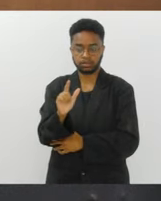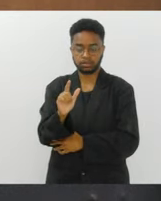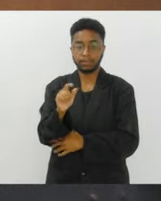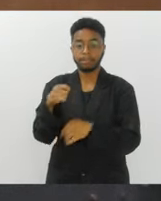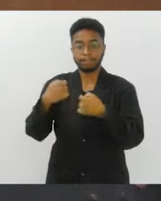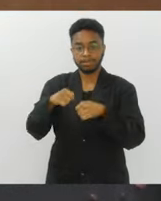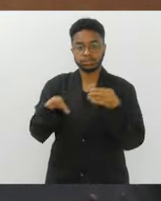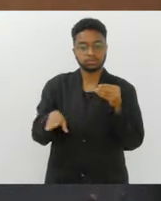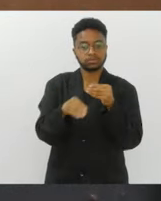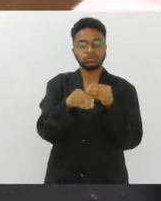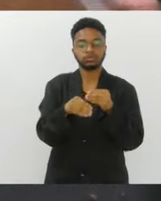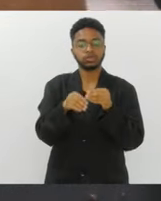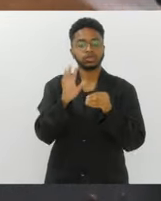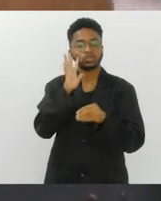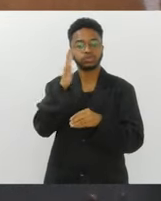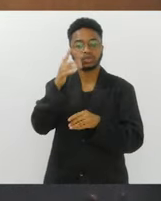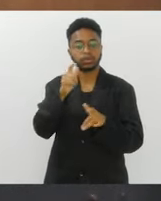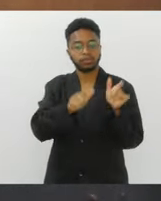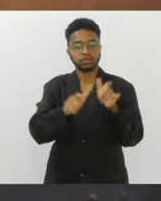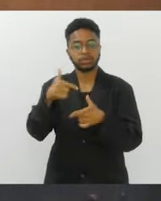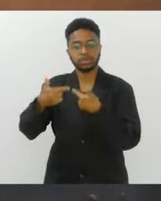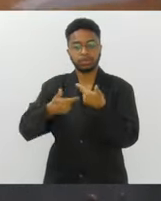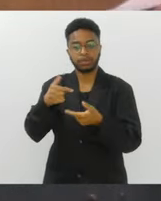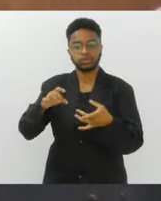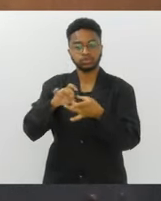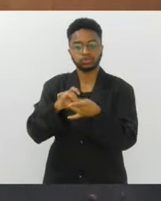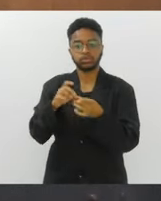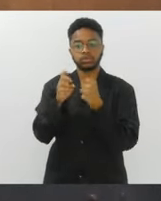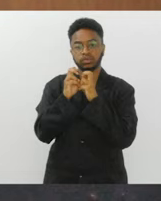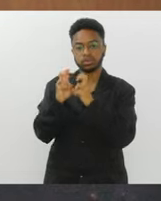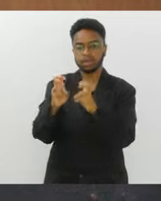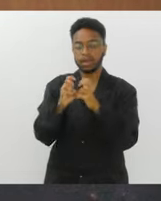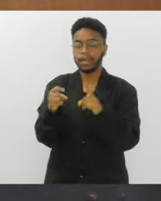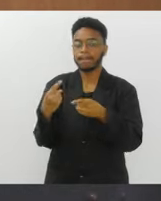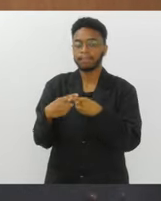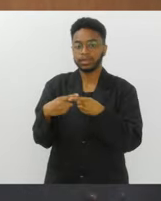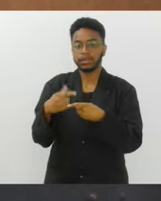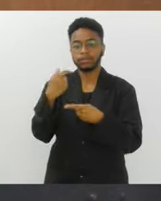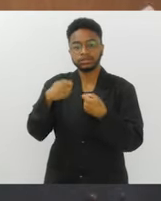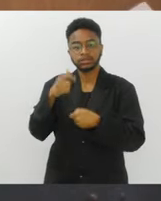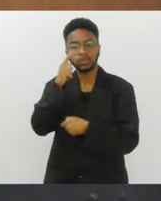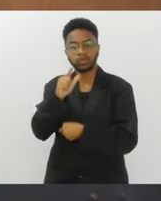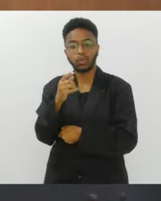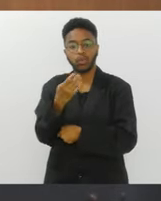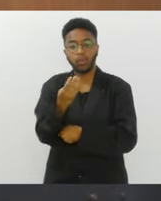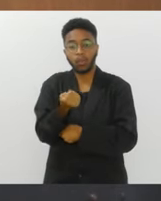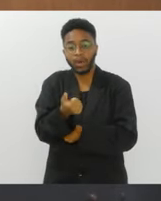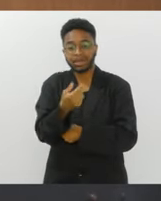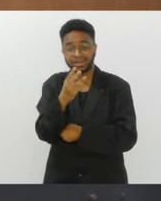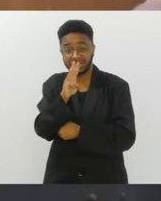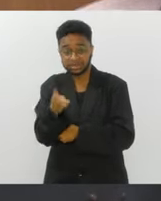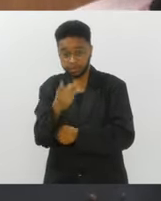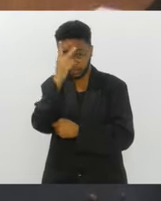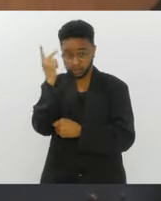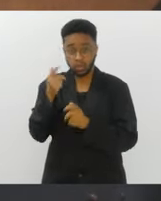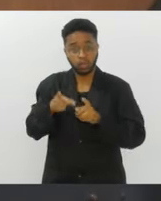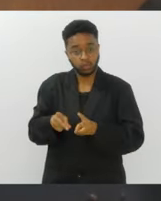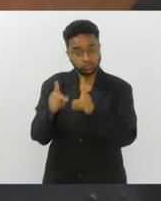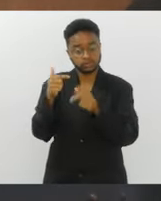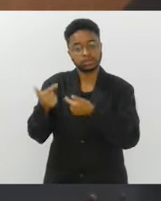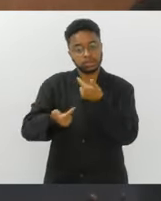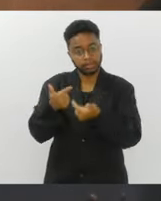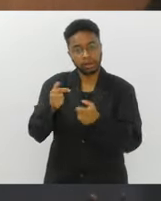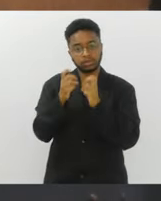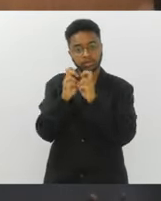precisa ter soluções para os trabalhadores da supervia. A gente precisa garantir que esses quase 3 mil trabalhadores continuem operando o